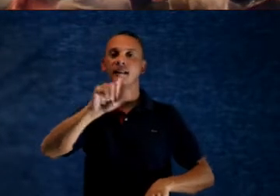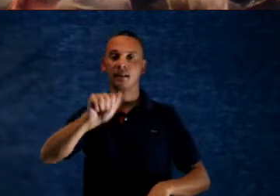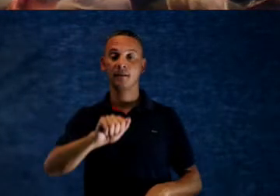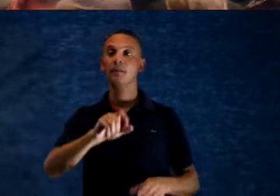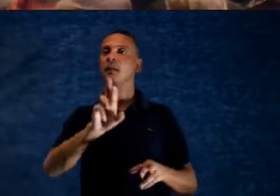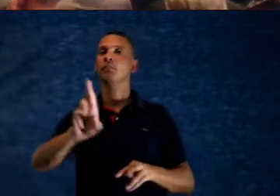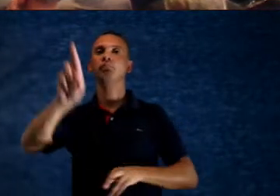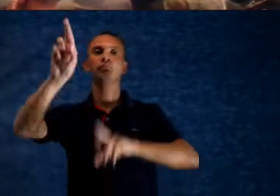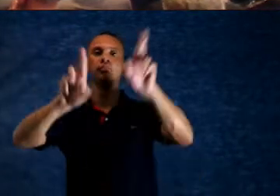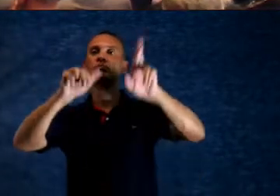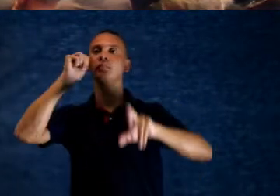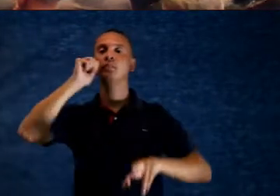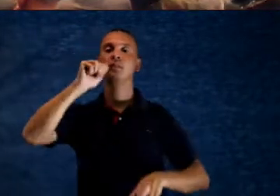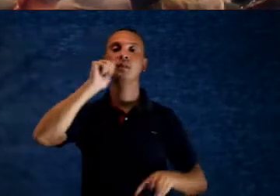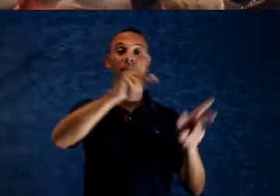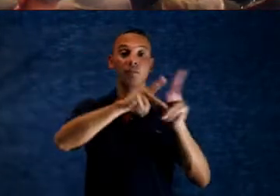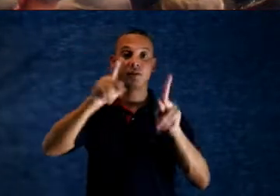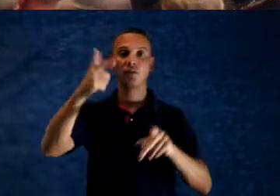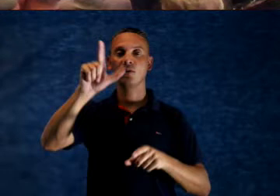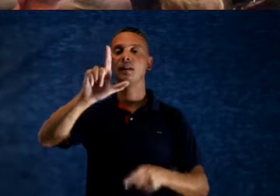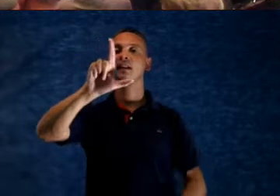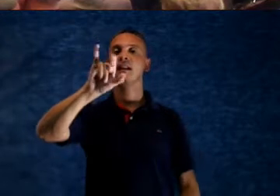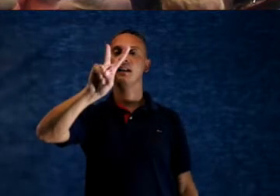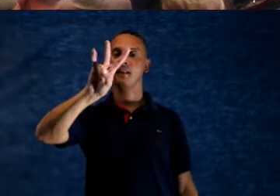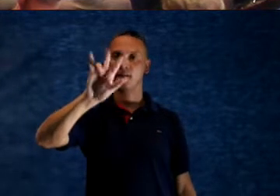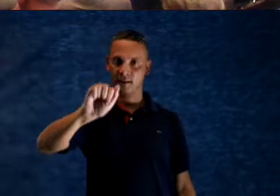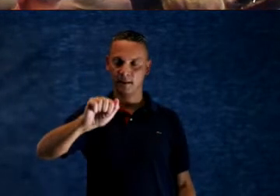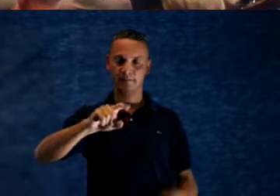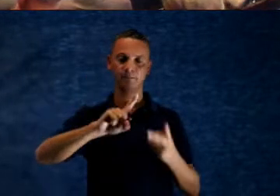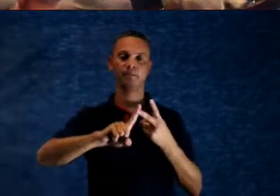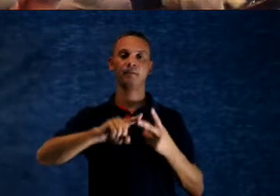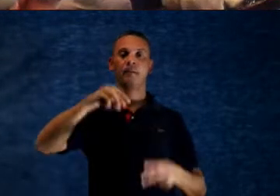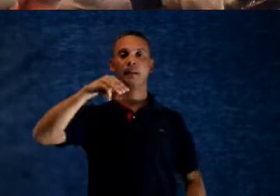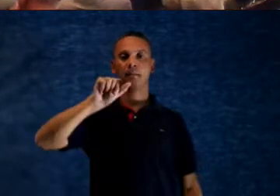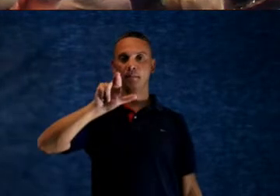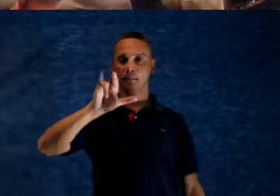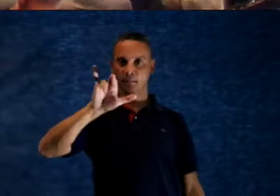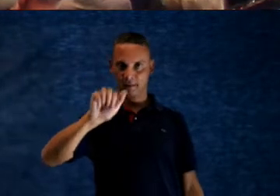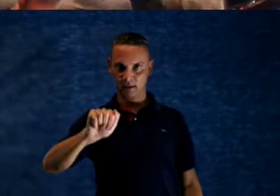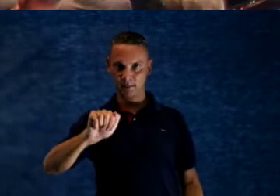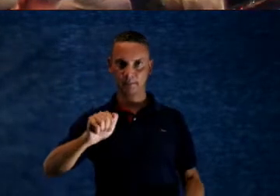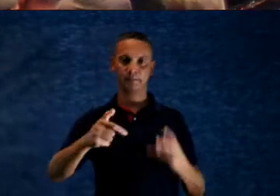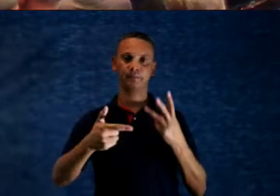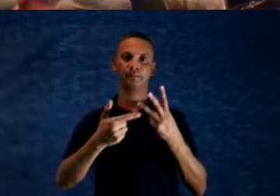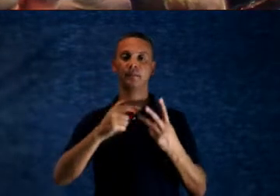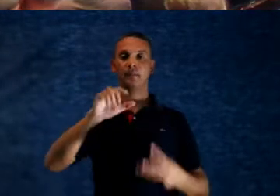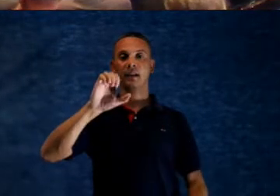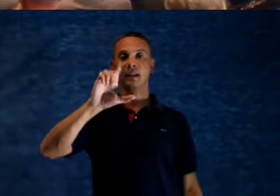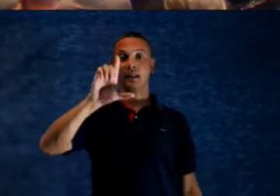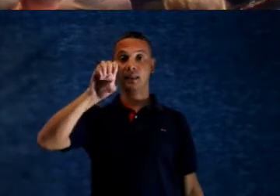Machado, senhoras presidentes eméritas, Lívia Pauline, Maria da